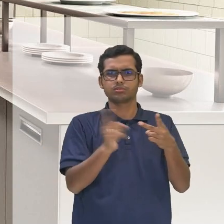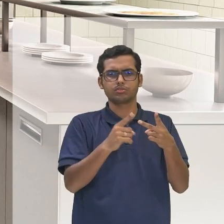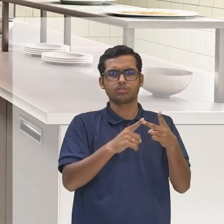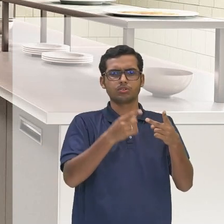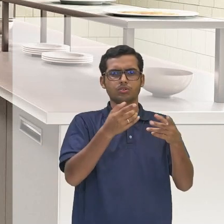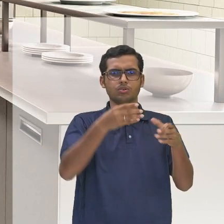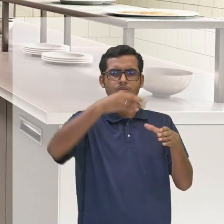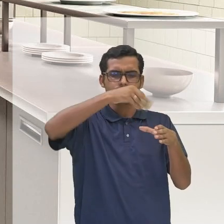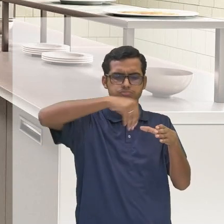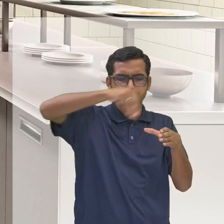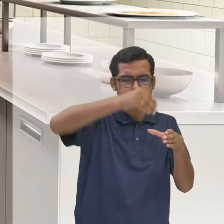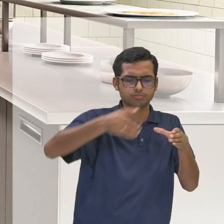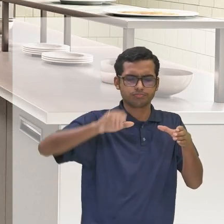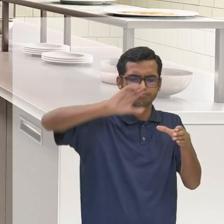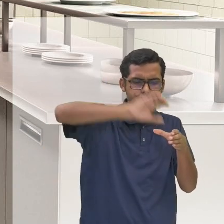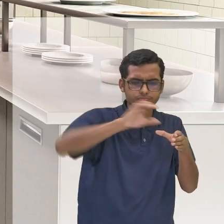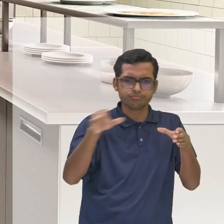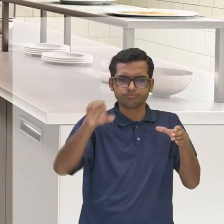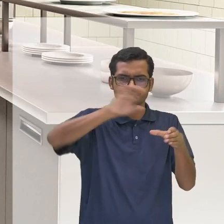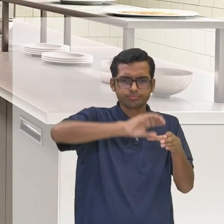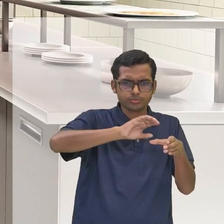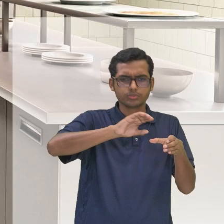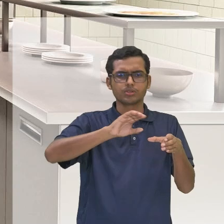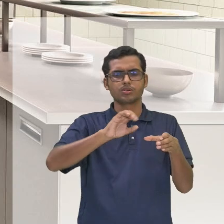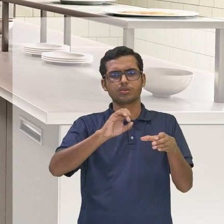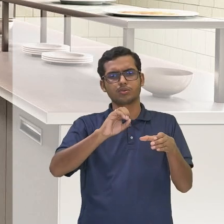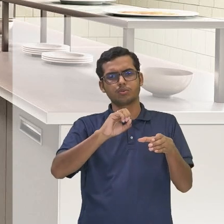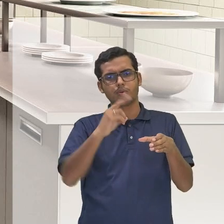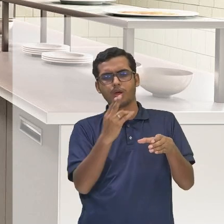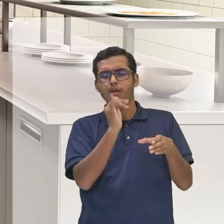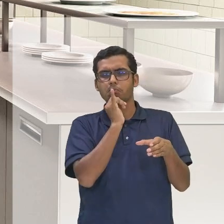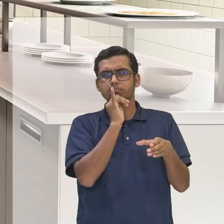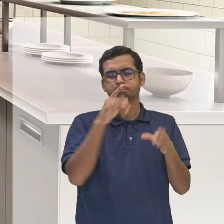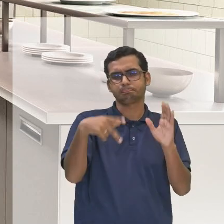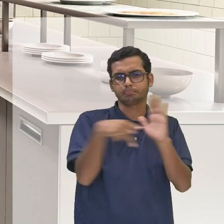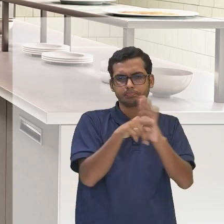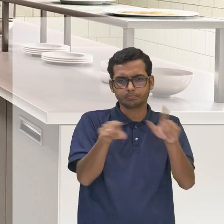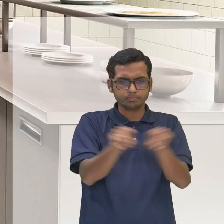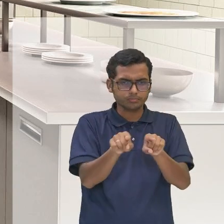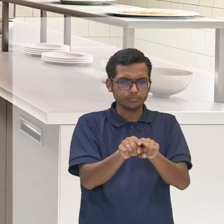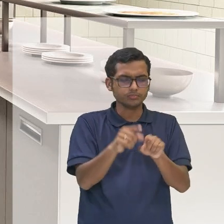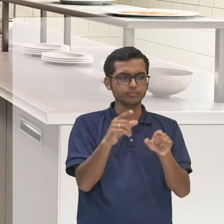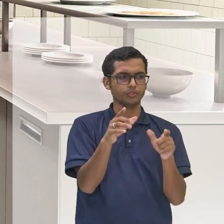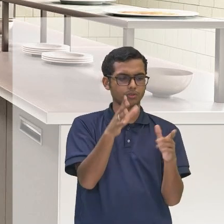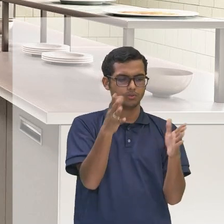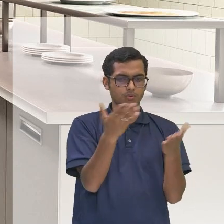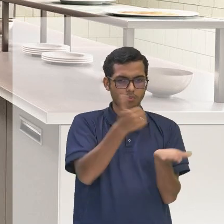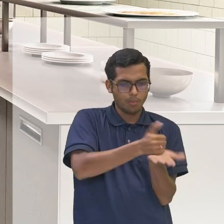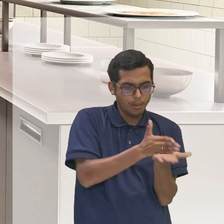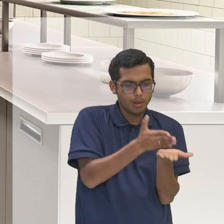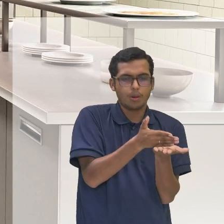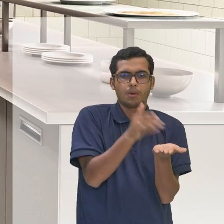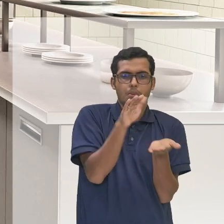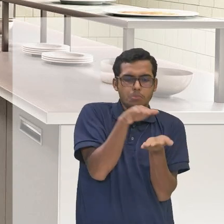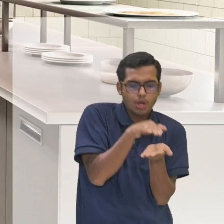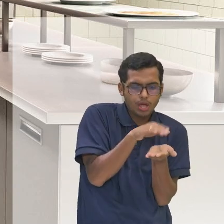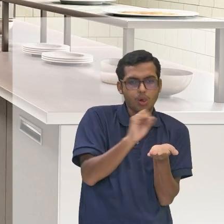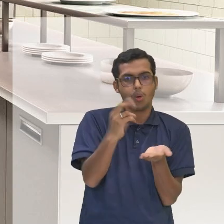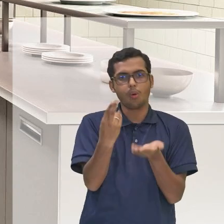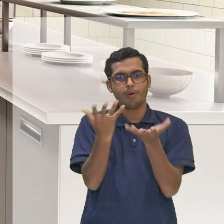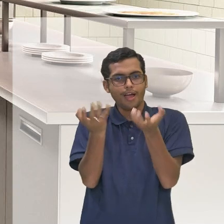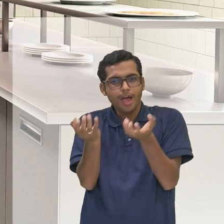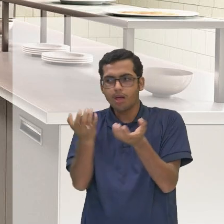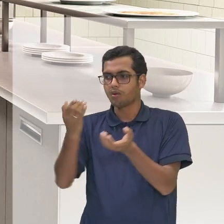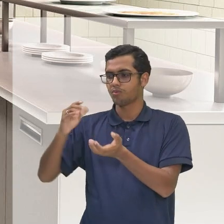eu quero um bolo grande. Se você errar na proporção, alguma coisa vai acontecer. Da mesma forma, se você erra ali